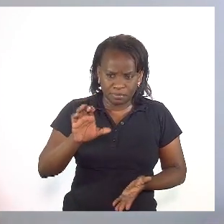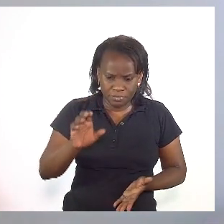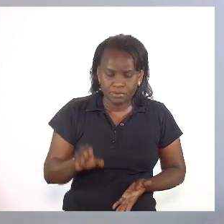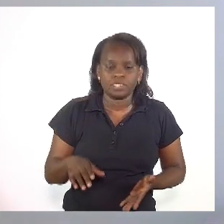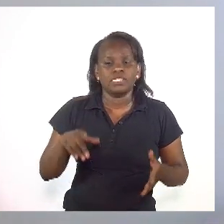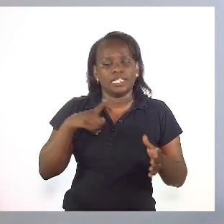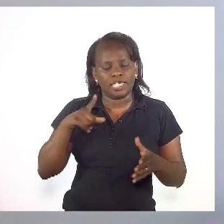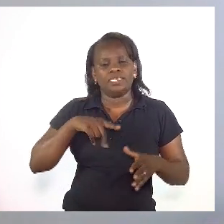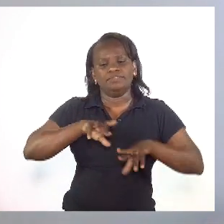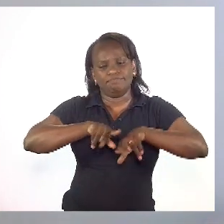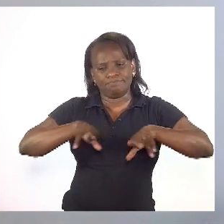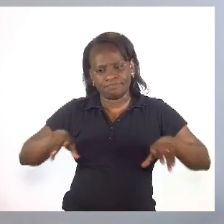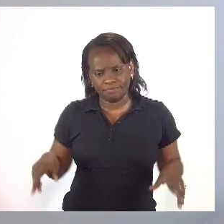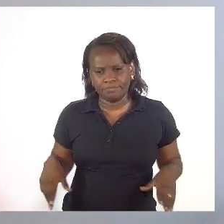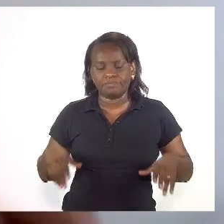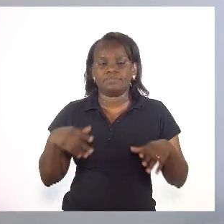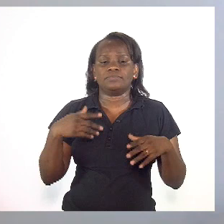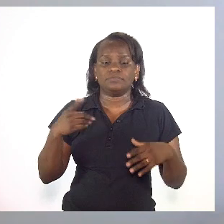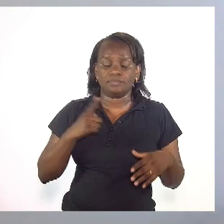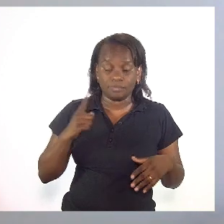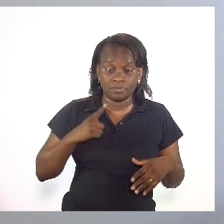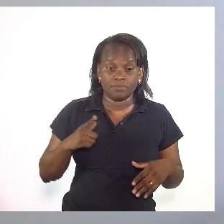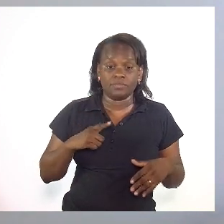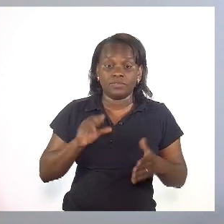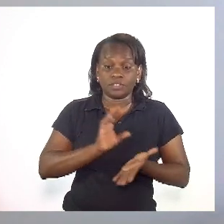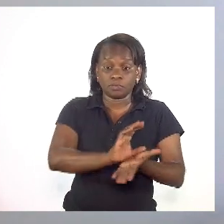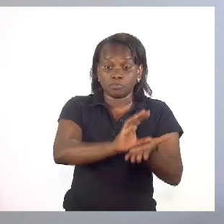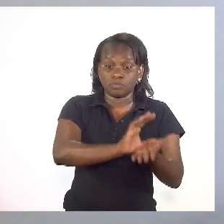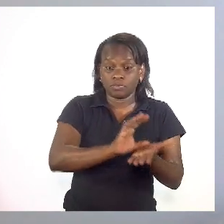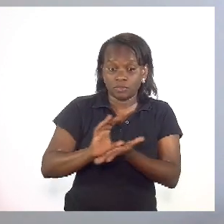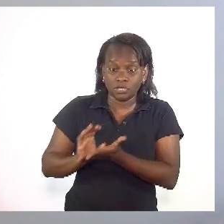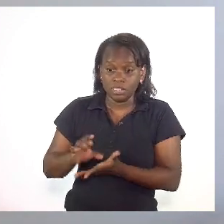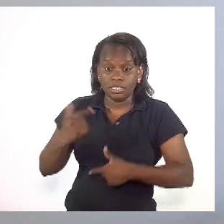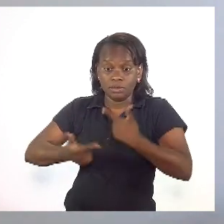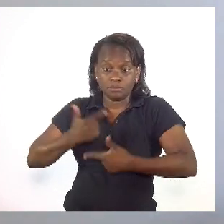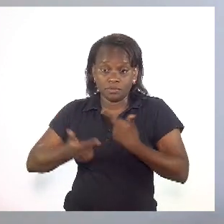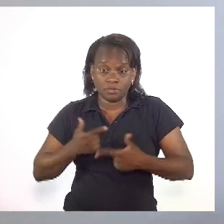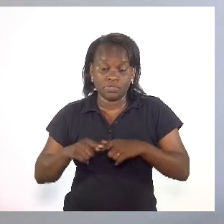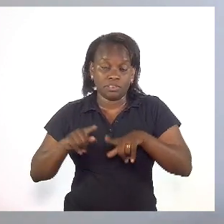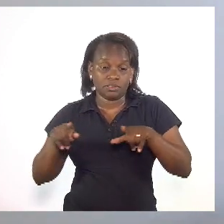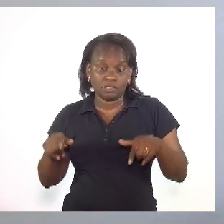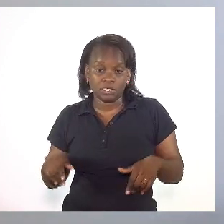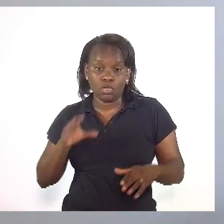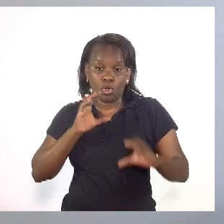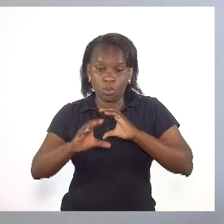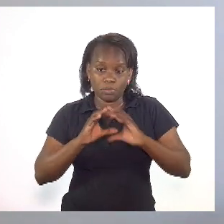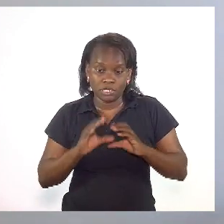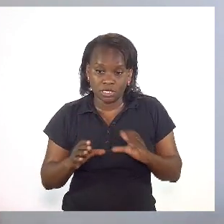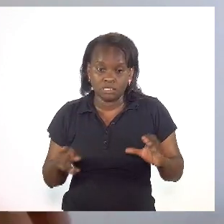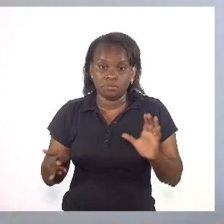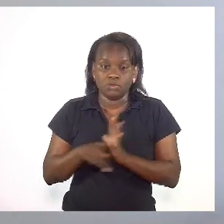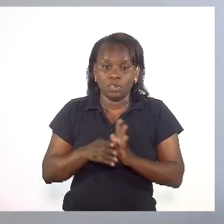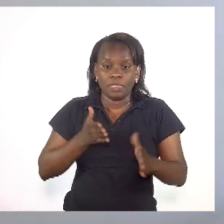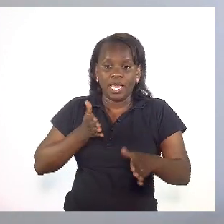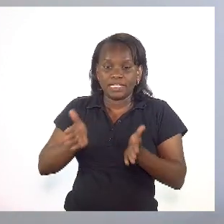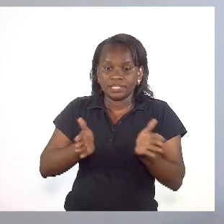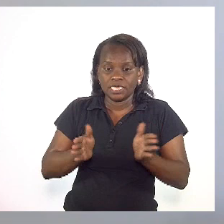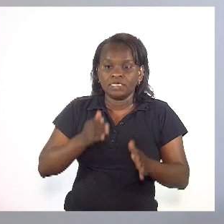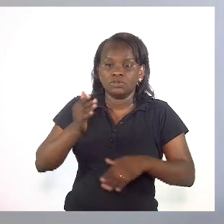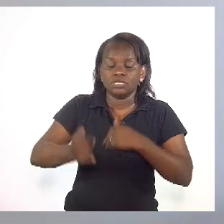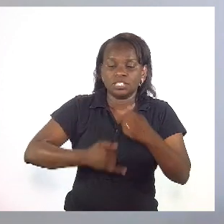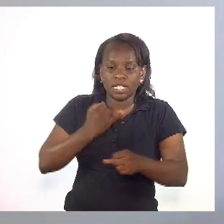são inúmeras. Você tem desde a não aplicação de recursos na prestação de serviço de comunicação referente ao acesso à internet